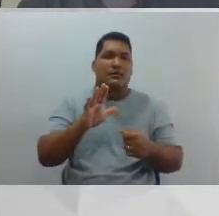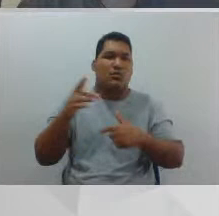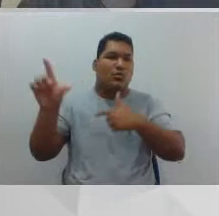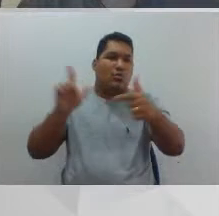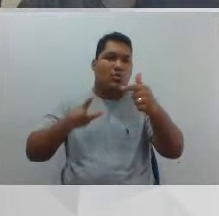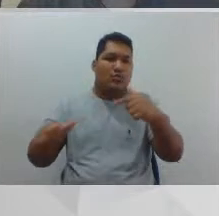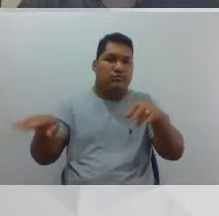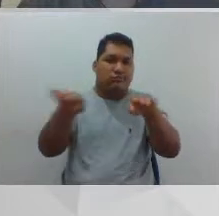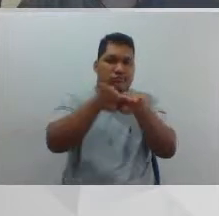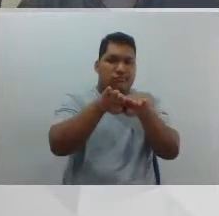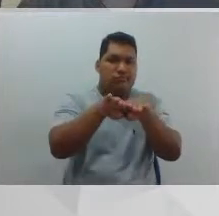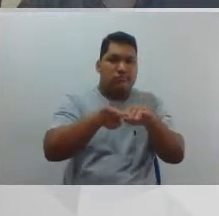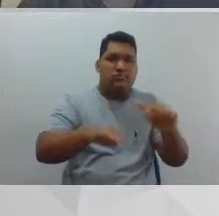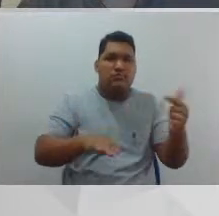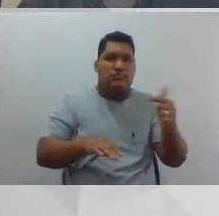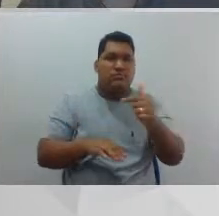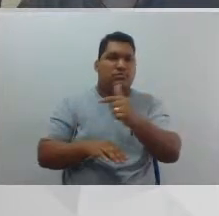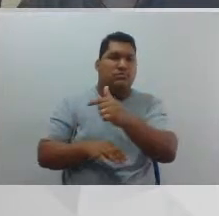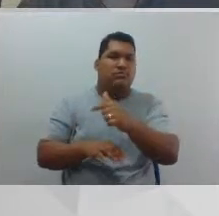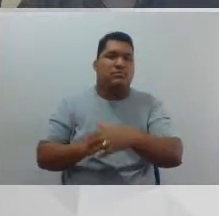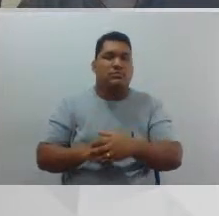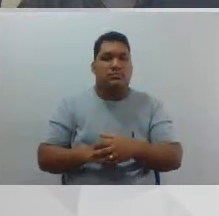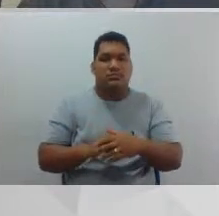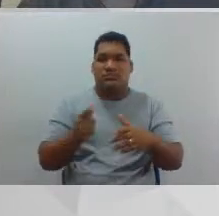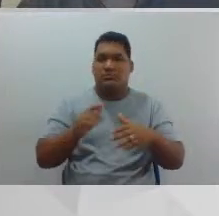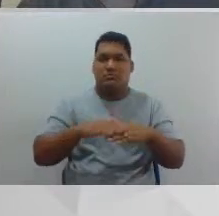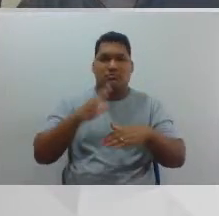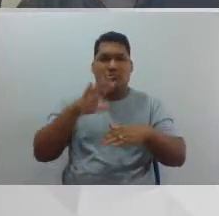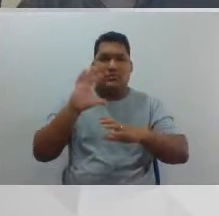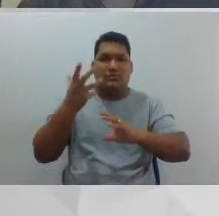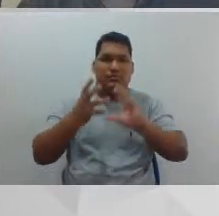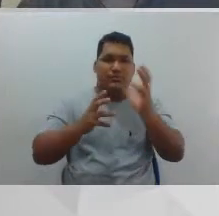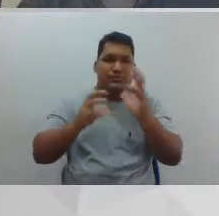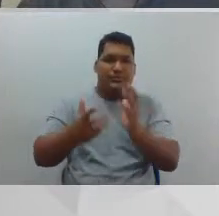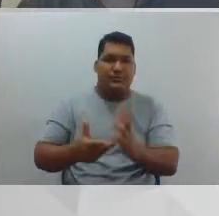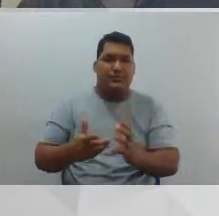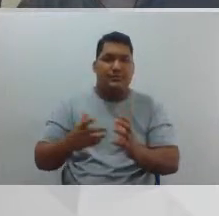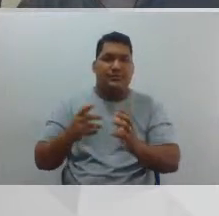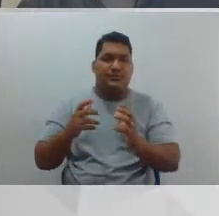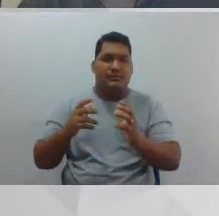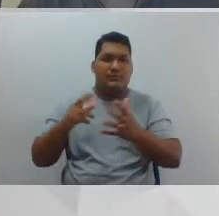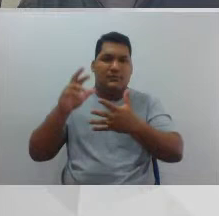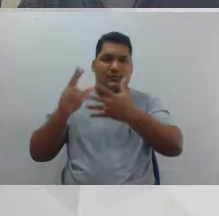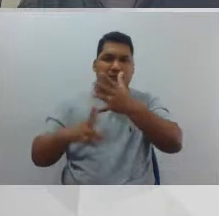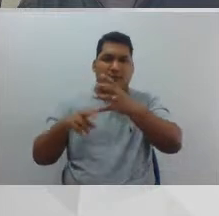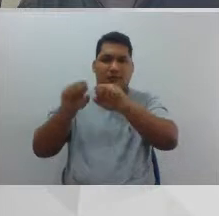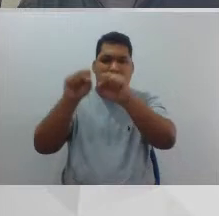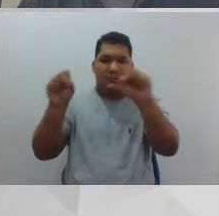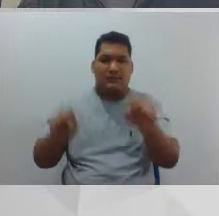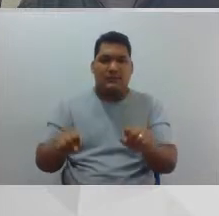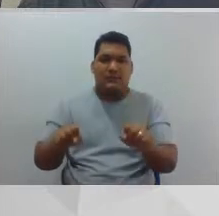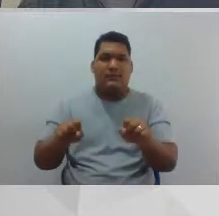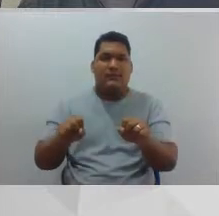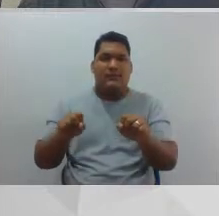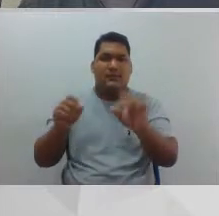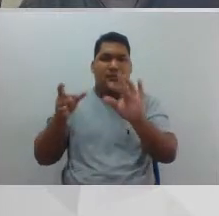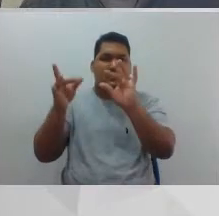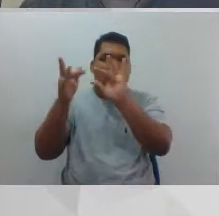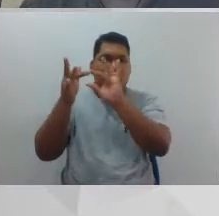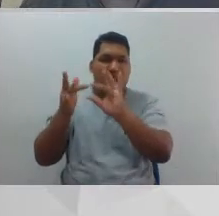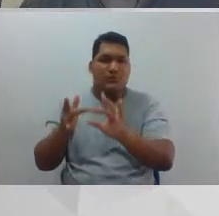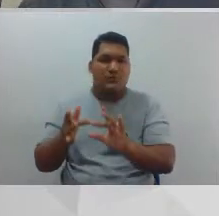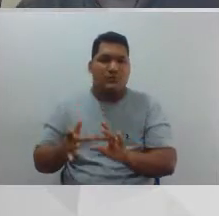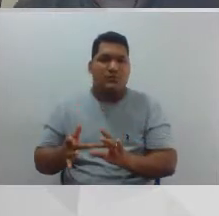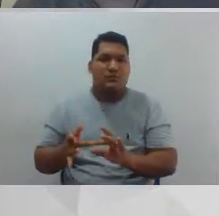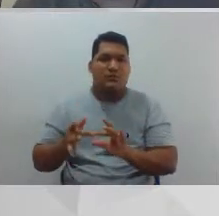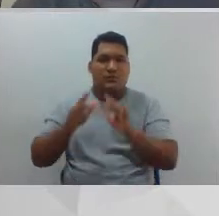parecido, né, com essa cadeia de acontecimentos, né, essa cadeia de sistemas, subsistemas, conexões, etc.,